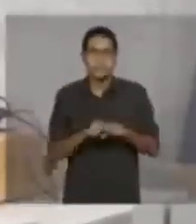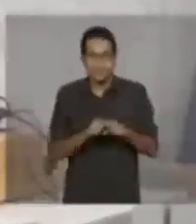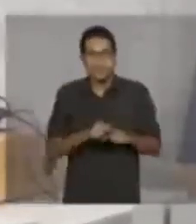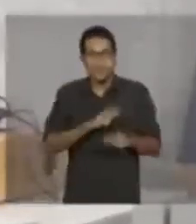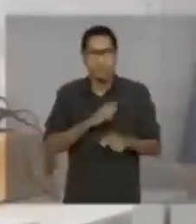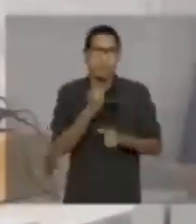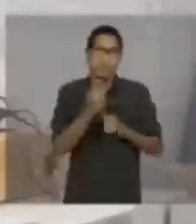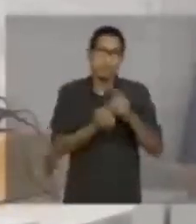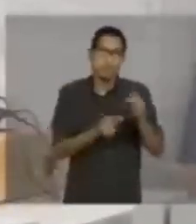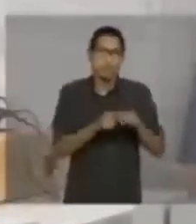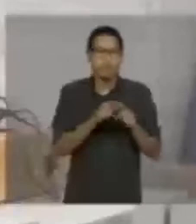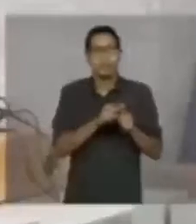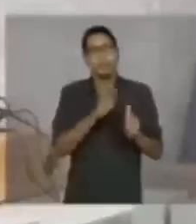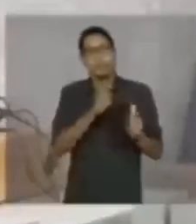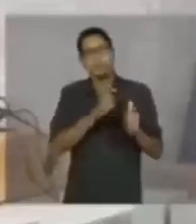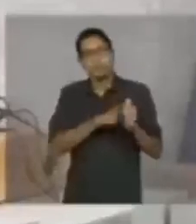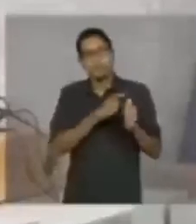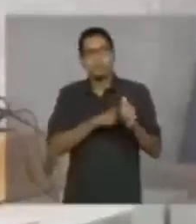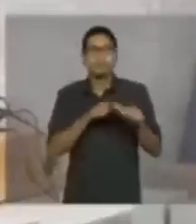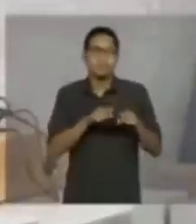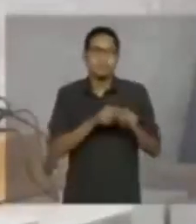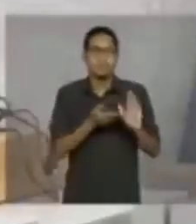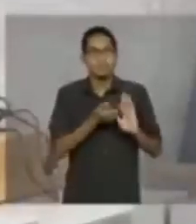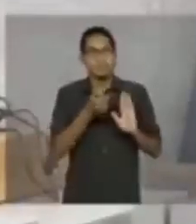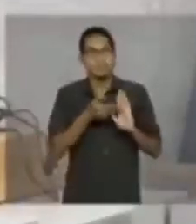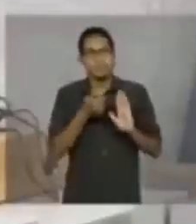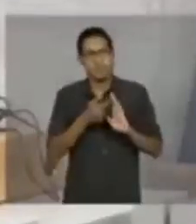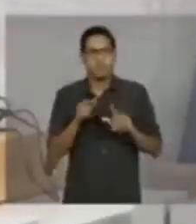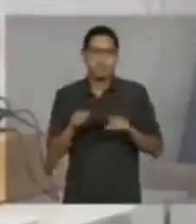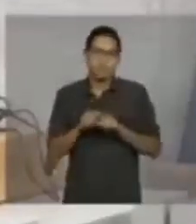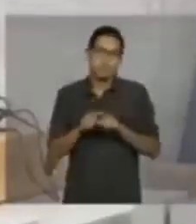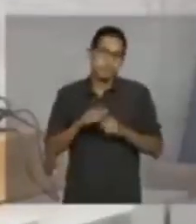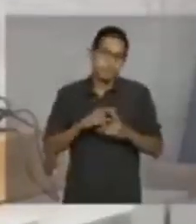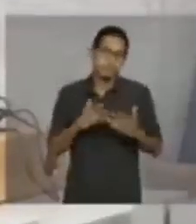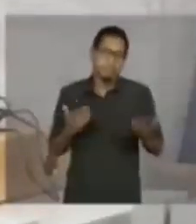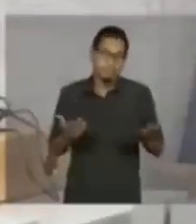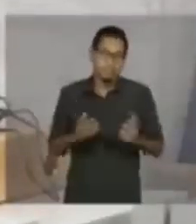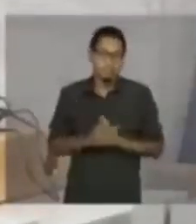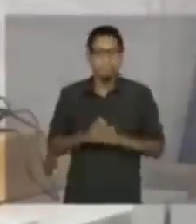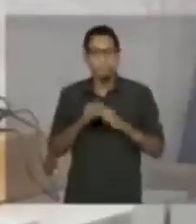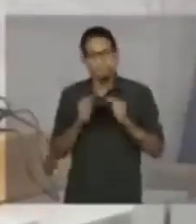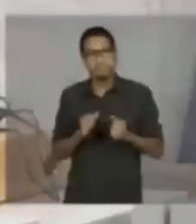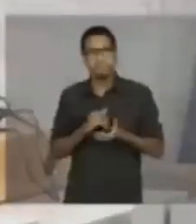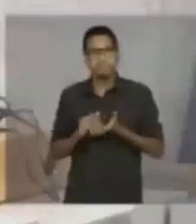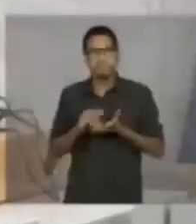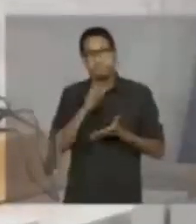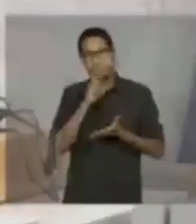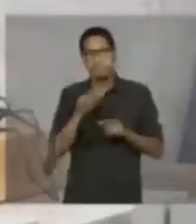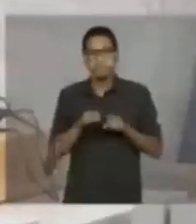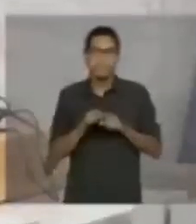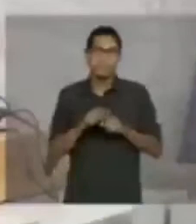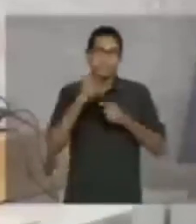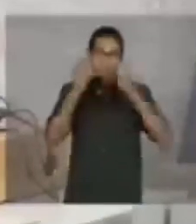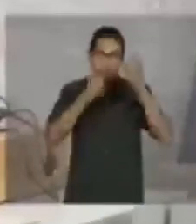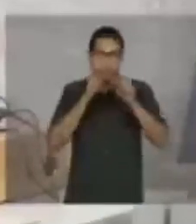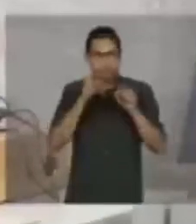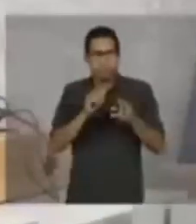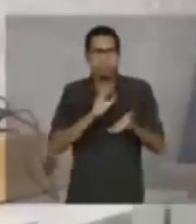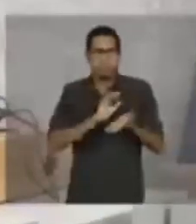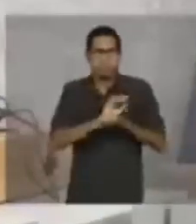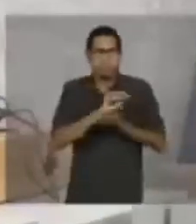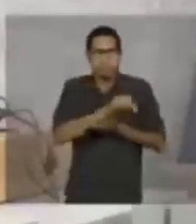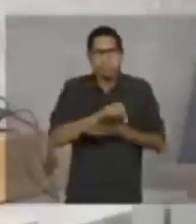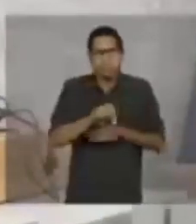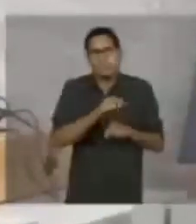de algumas despesas, como vem acontecendo com a concessão de parques, por exemplo. A Secretaria do Verde para de se ocupar com aquilo, não precisa mais investir,